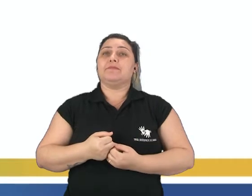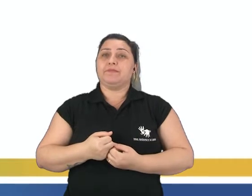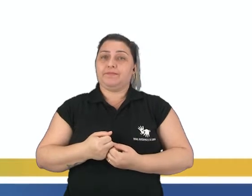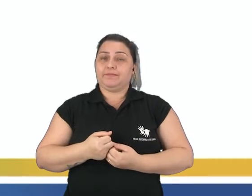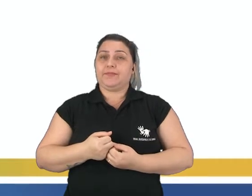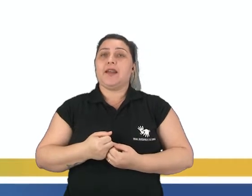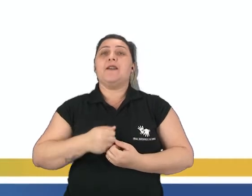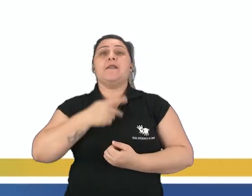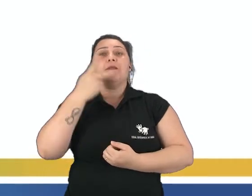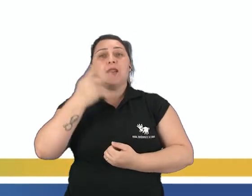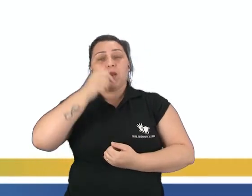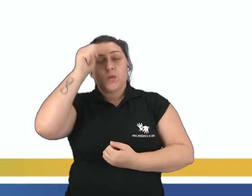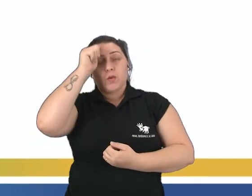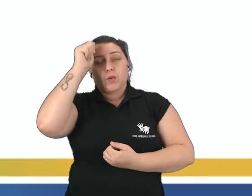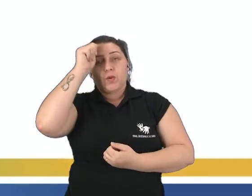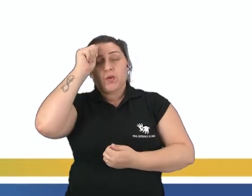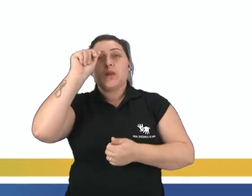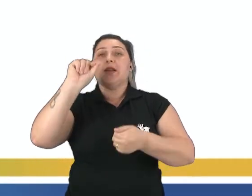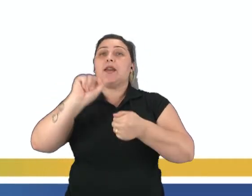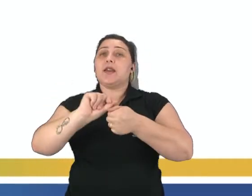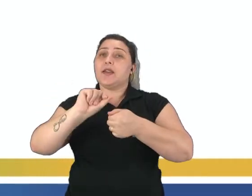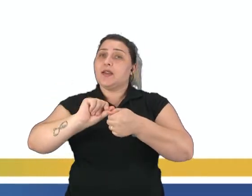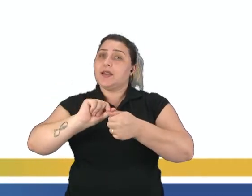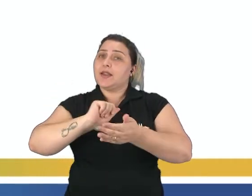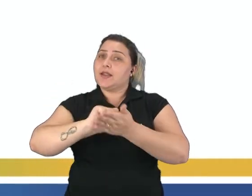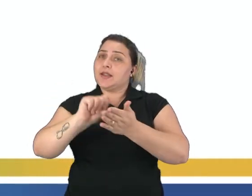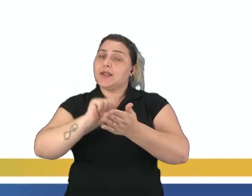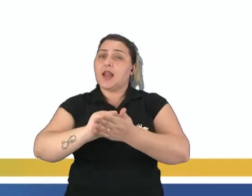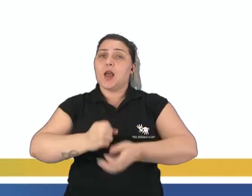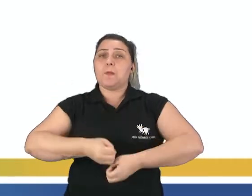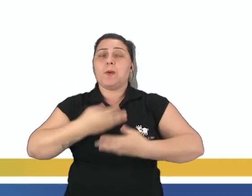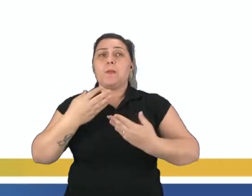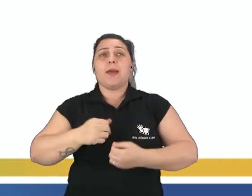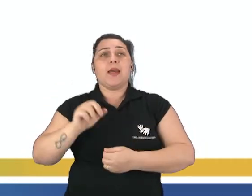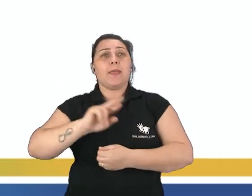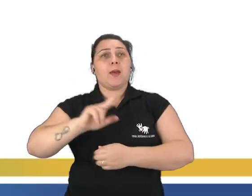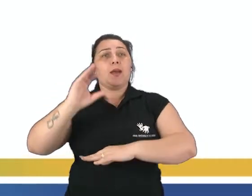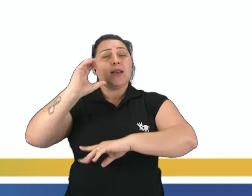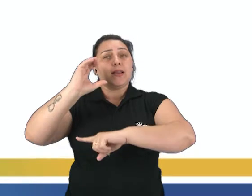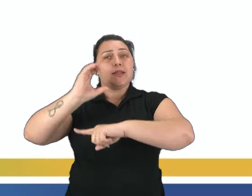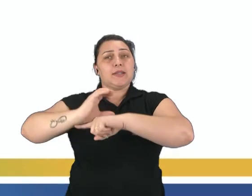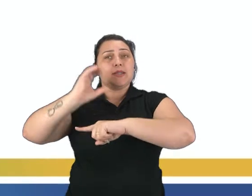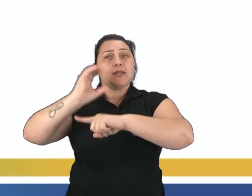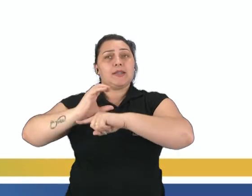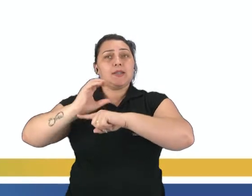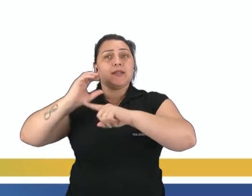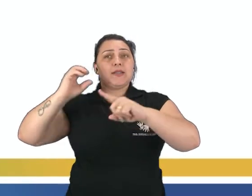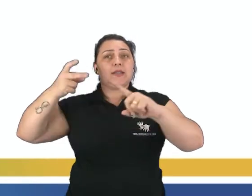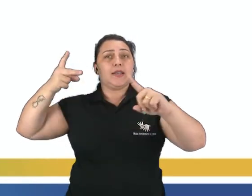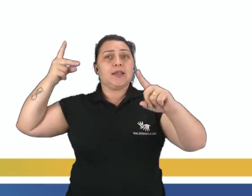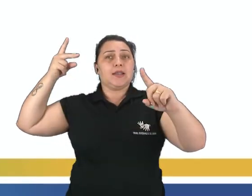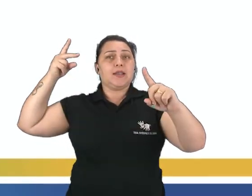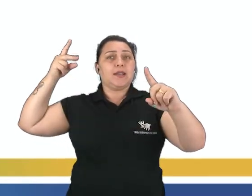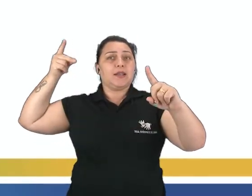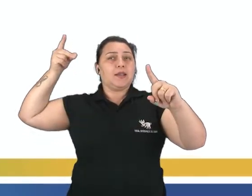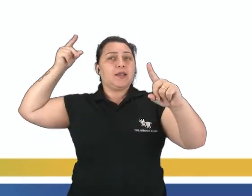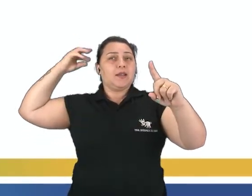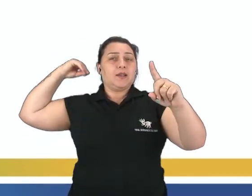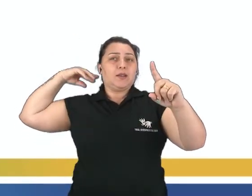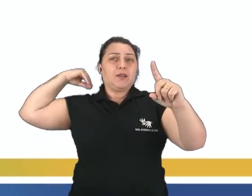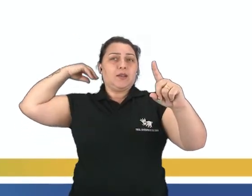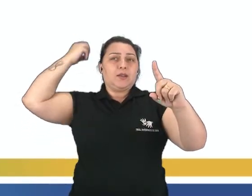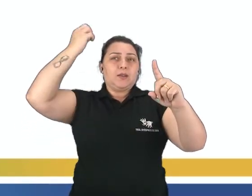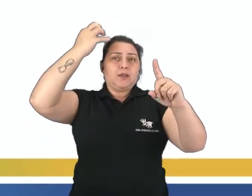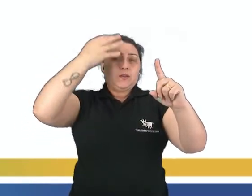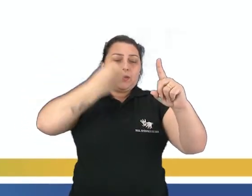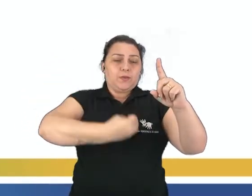de uma autora que faz poemas, mas ele não é um poema. Uma biografia?